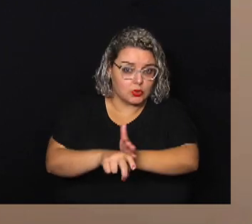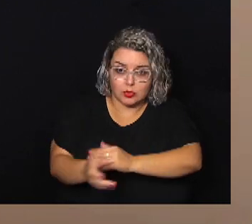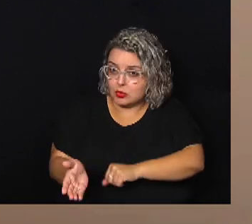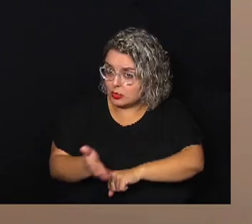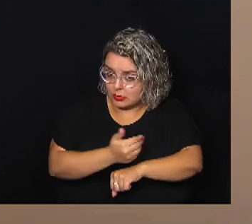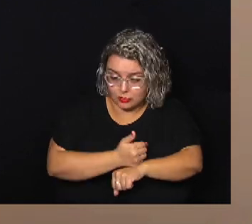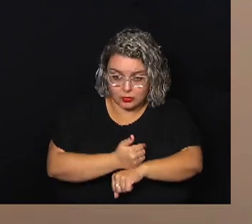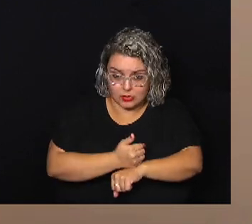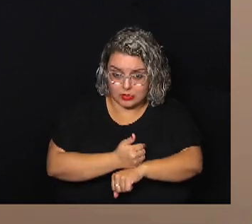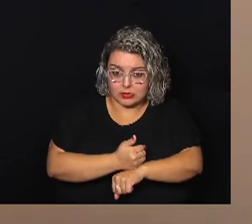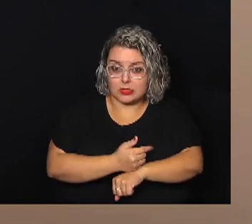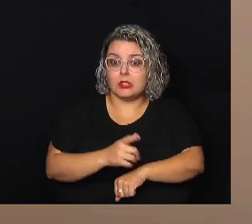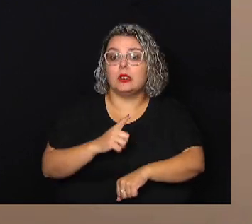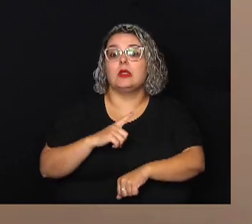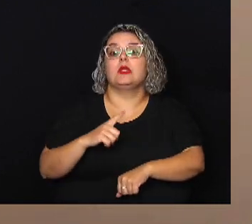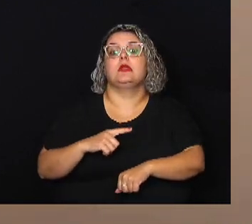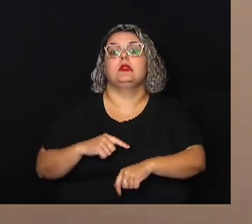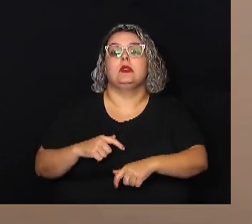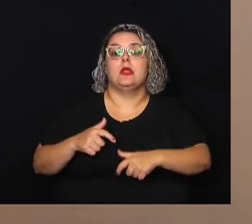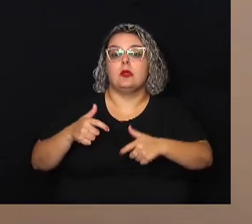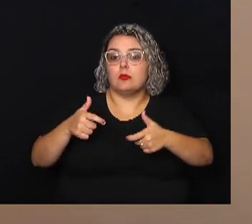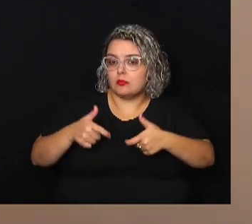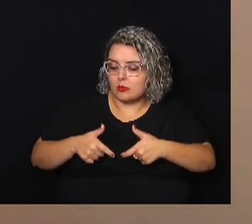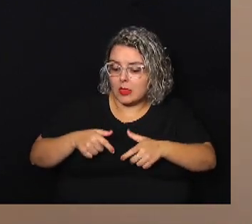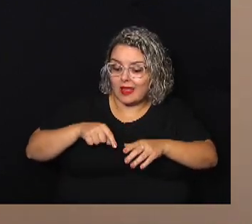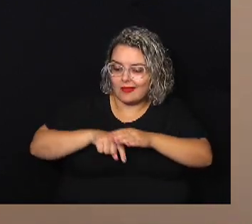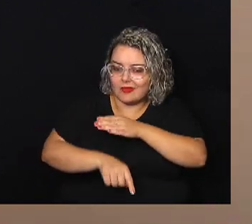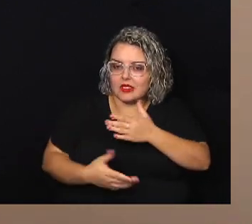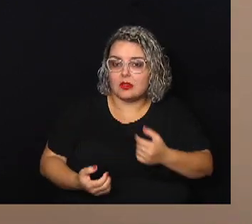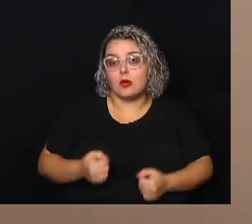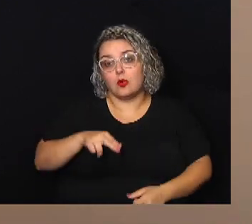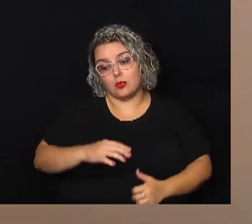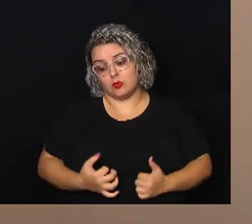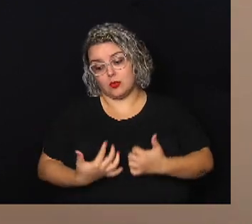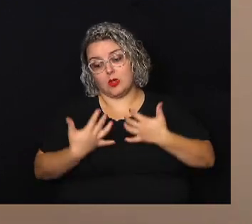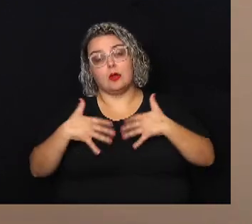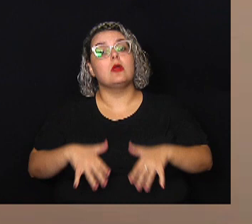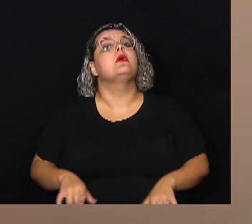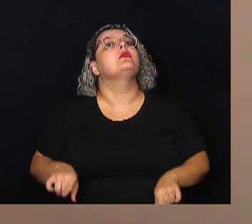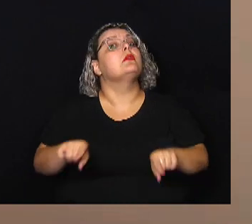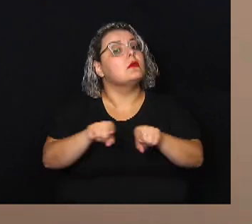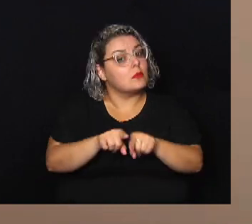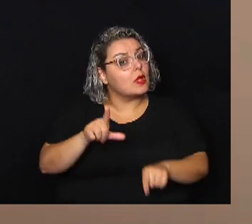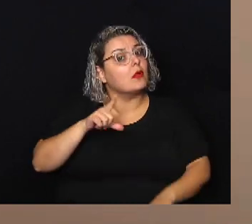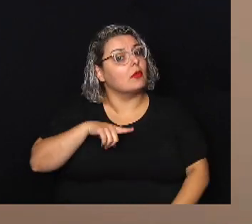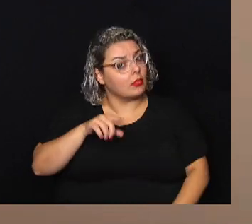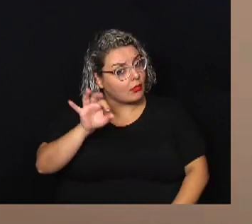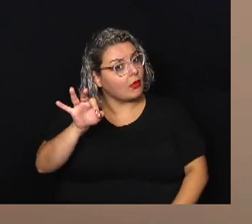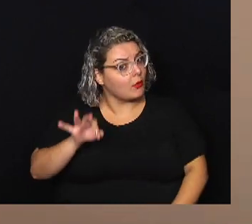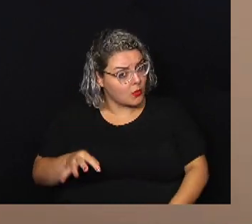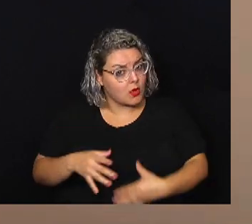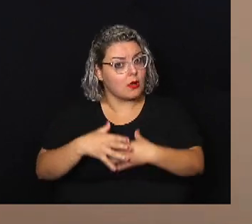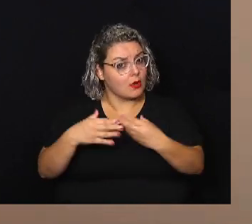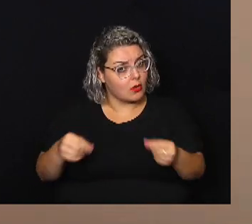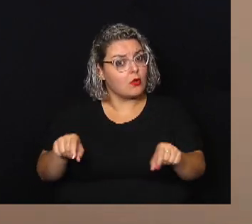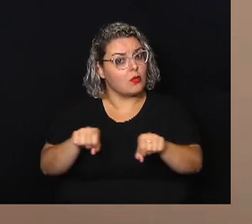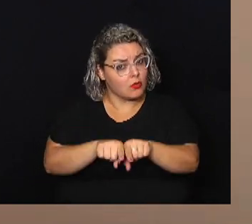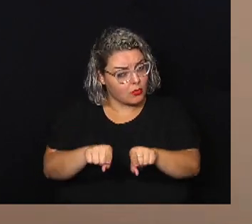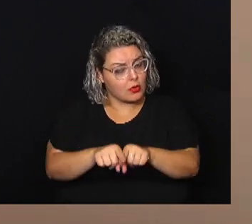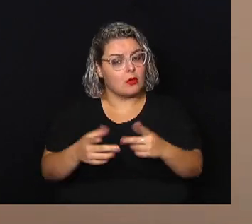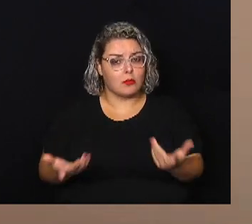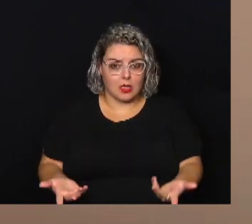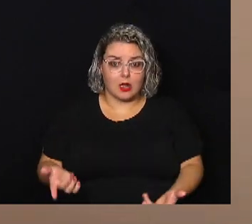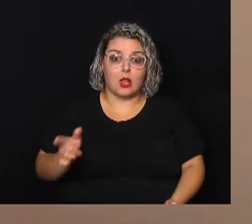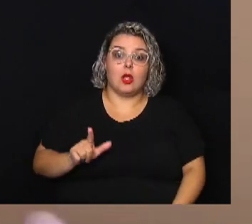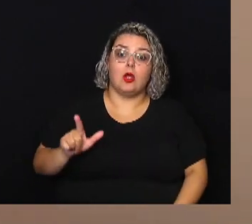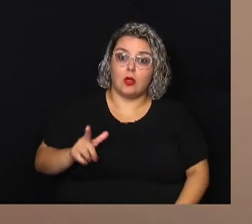precoce, que tem uma doença localmente avançada ou com metástase, ele também tem chance de cura. Obviamente que ela